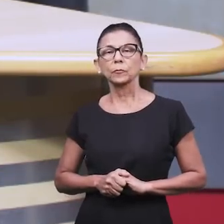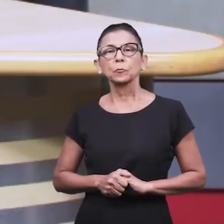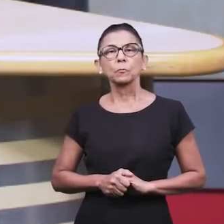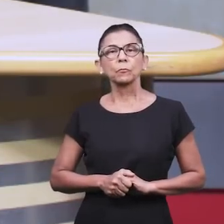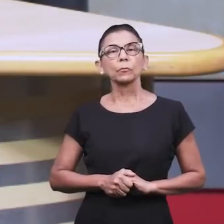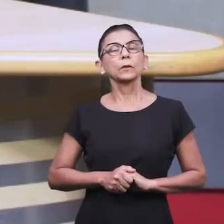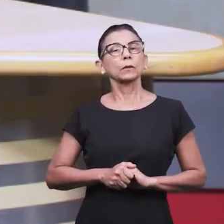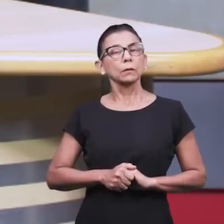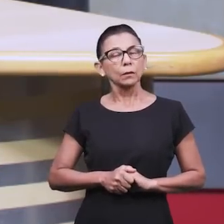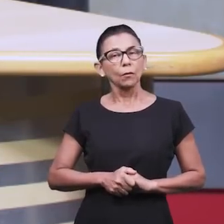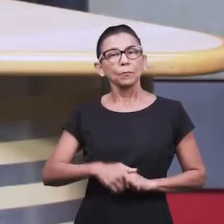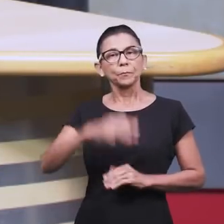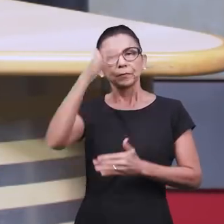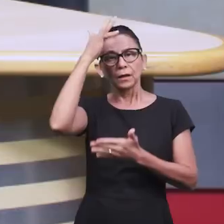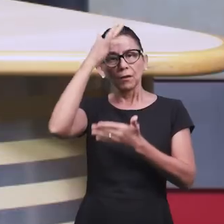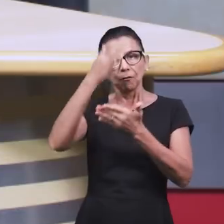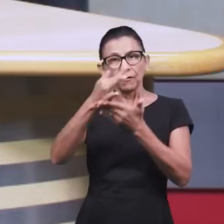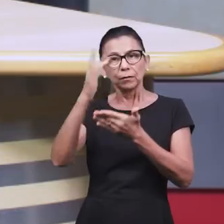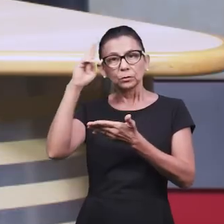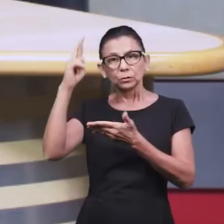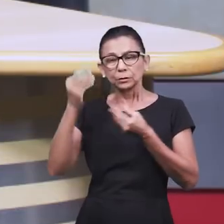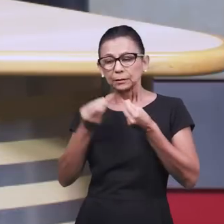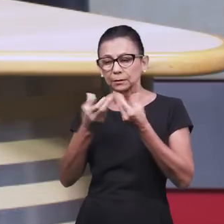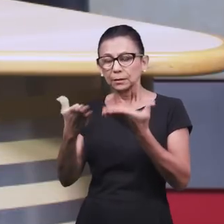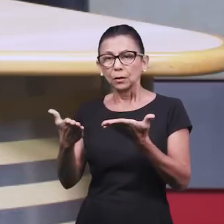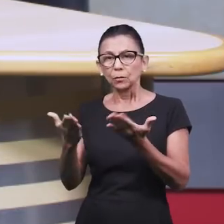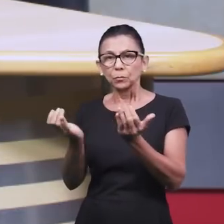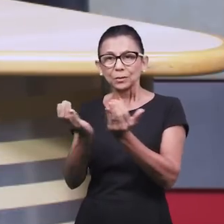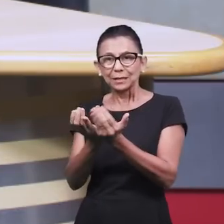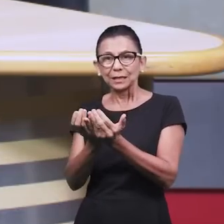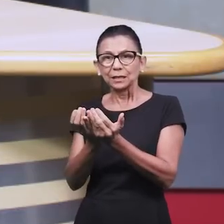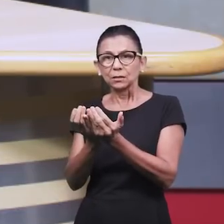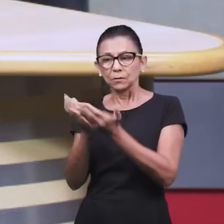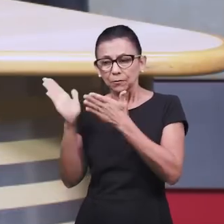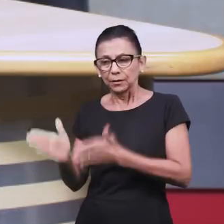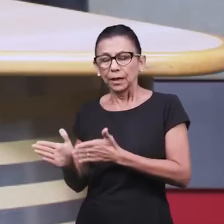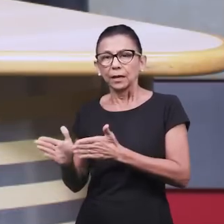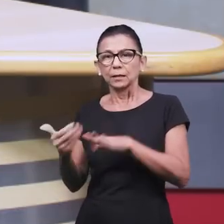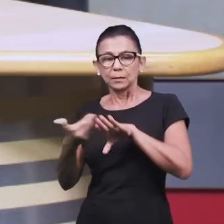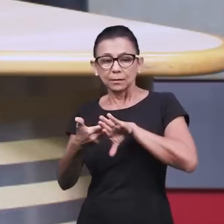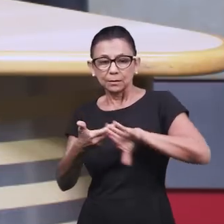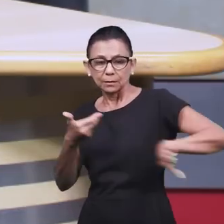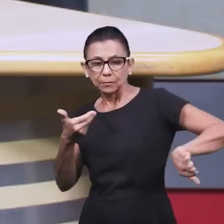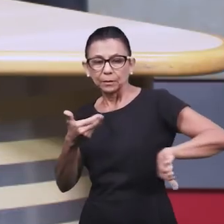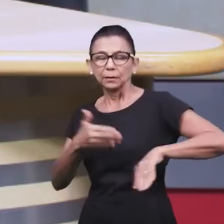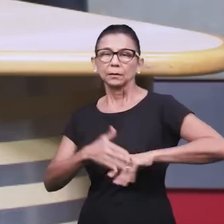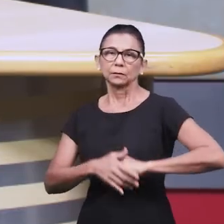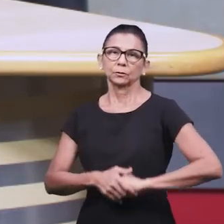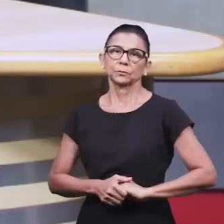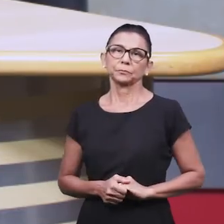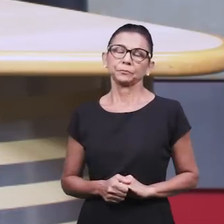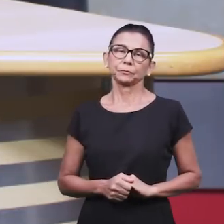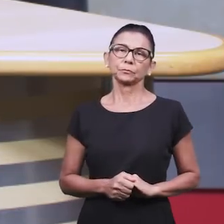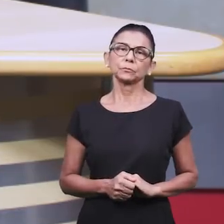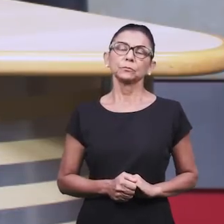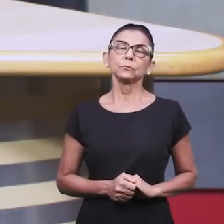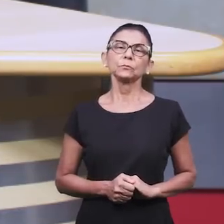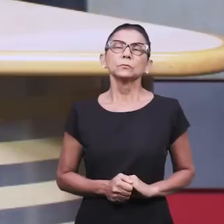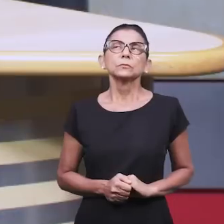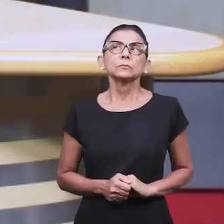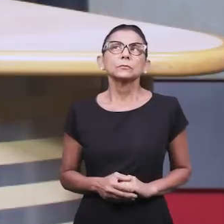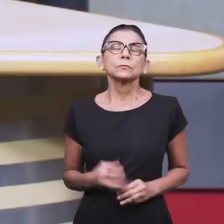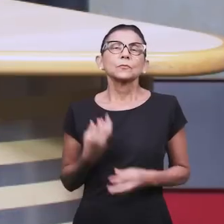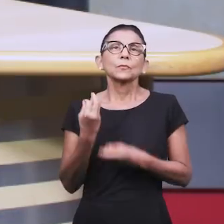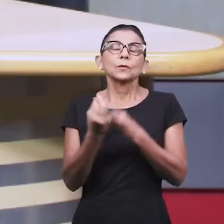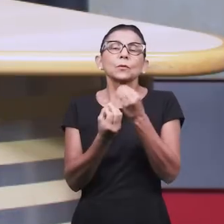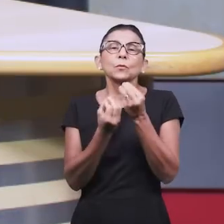os santos, os separados. Então ele diz assim, batalhar pela fé que foi dada aos santos.